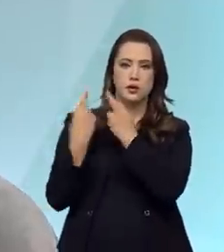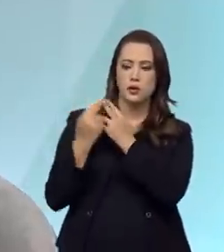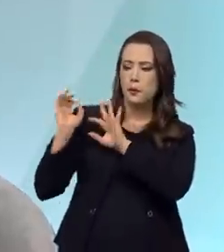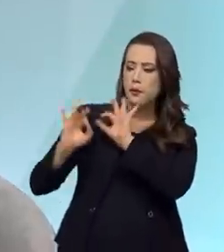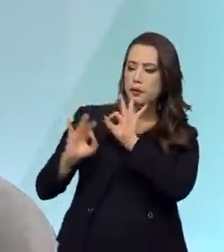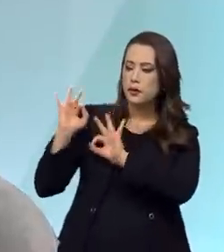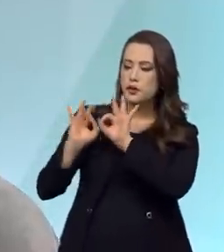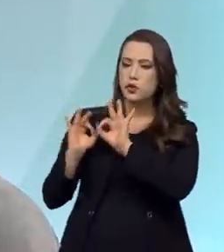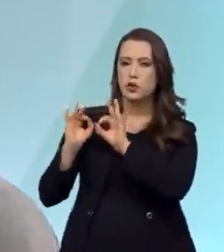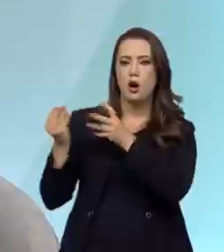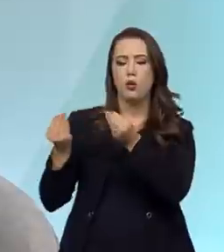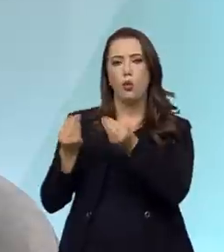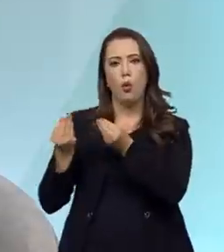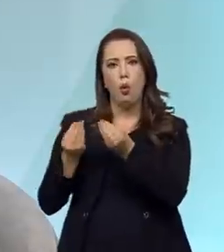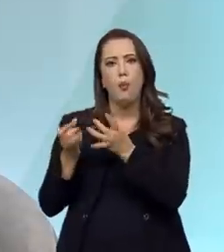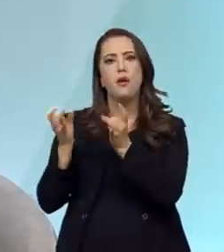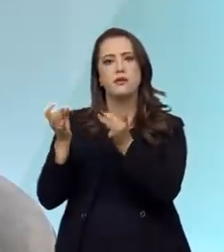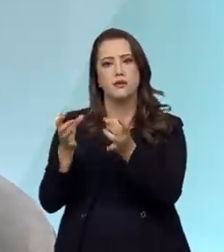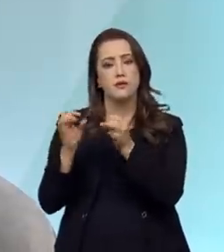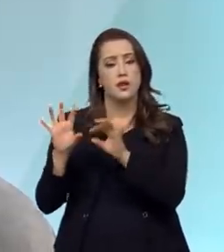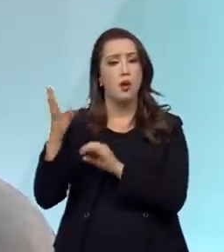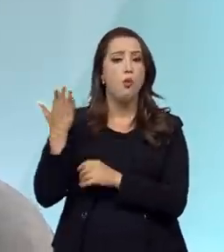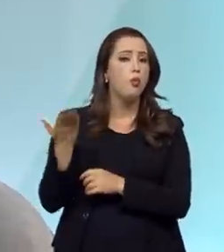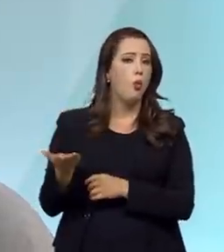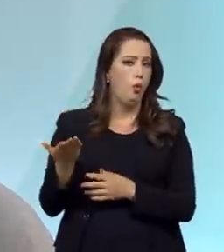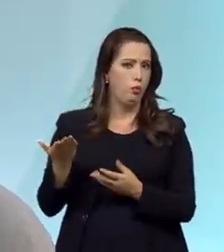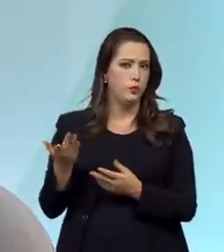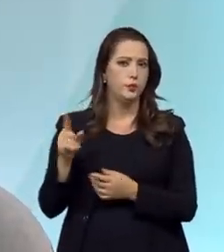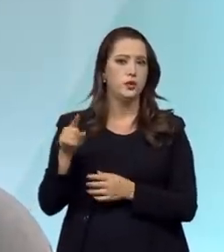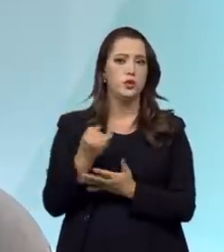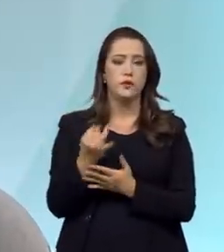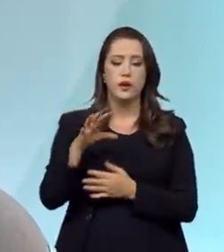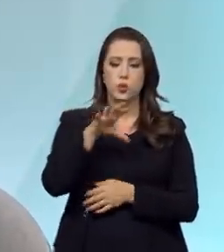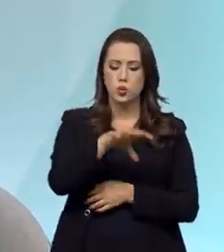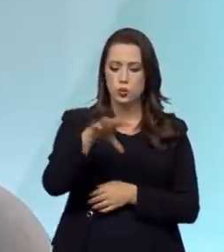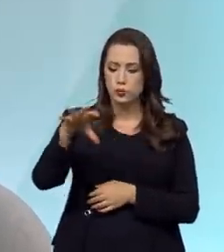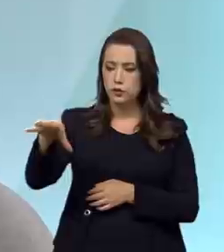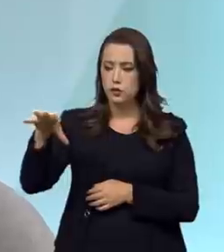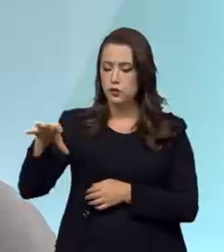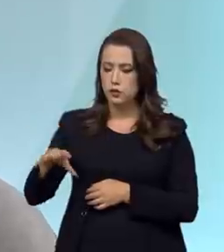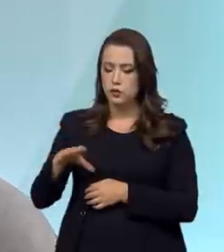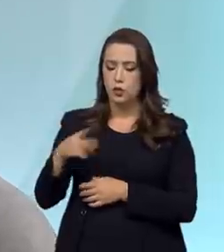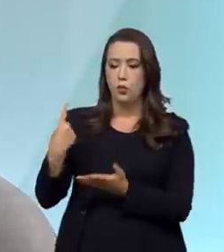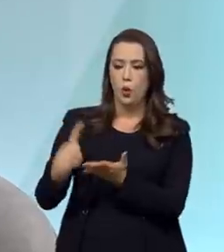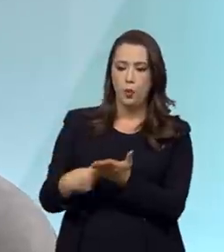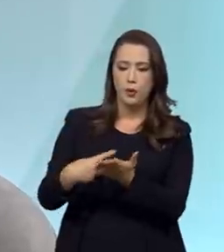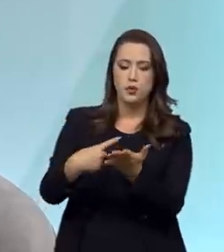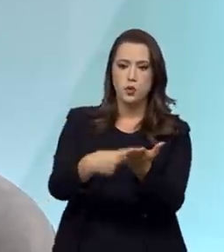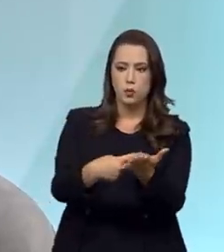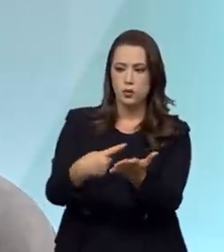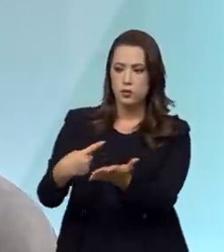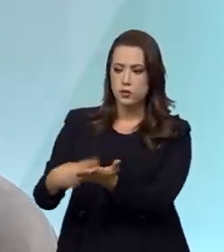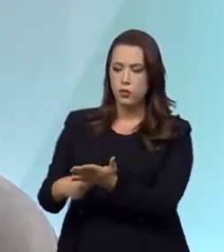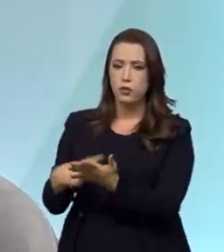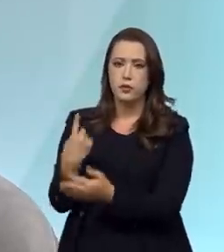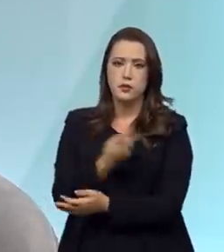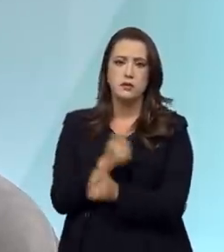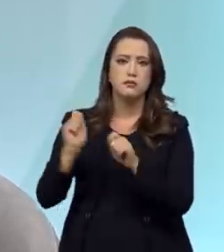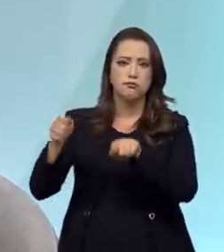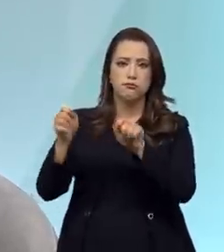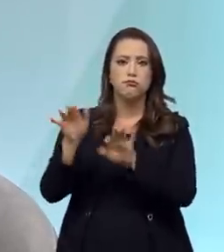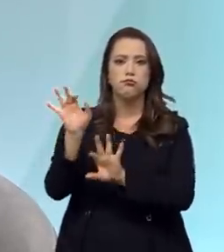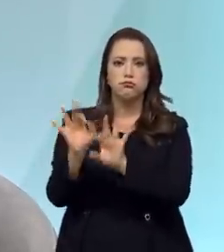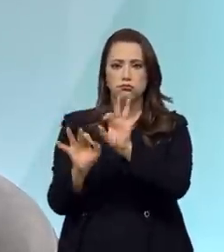desenhar o mercado local vários setores é tão desenhado acordos setoriais para gente poder